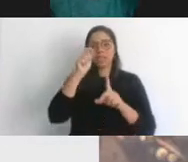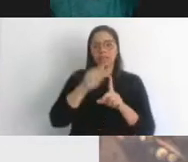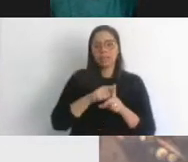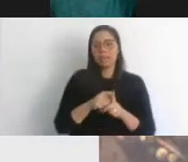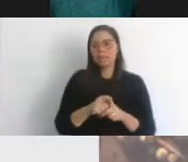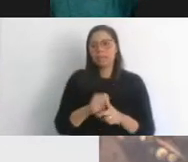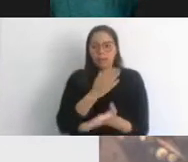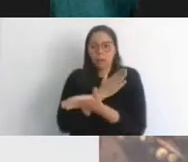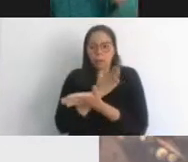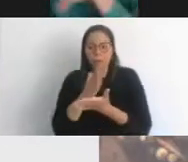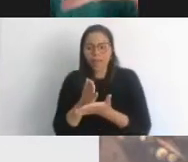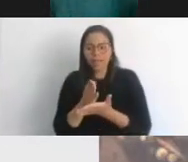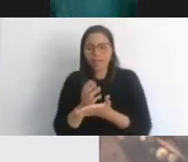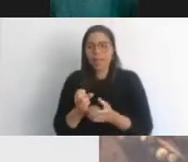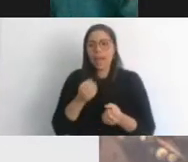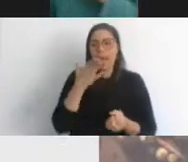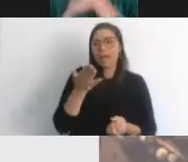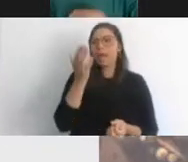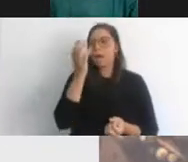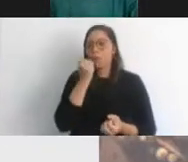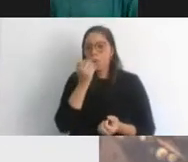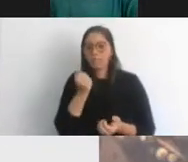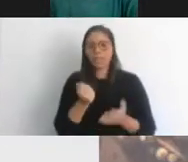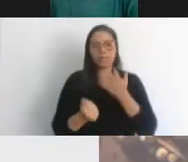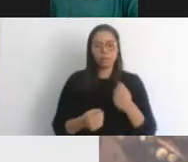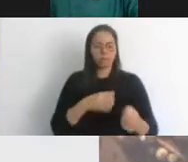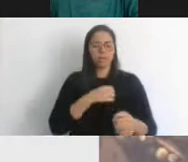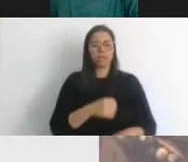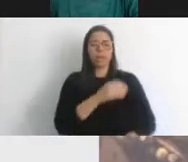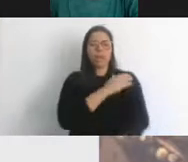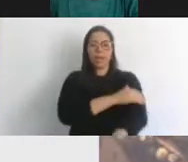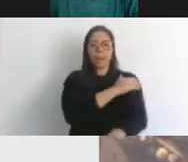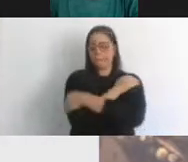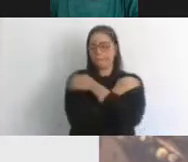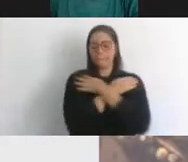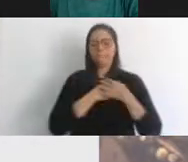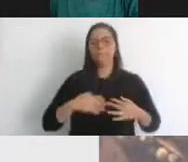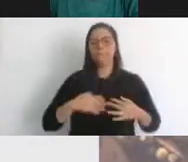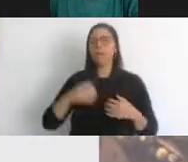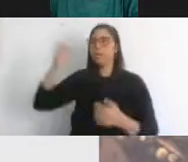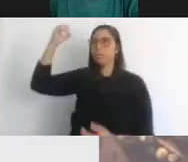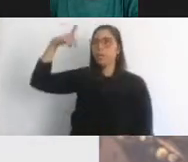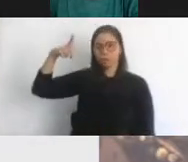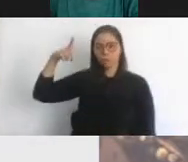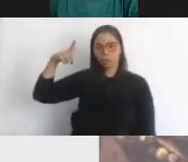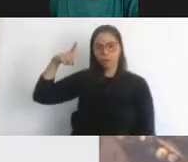melhor essas pessoas eles começam a dar banho essas pessoas e permite banho de sol Oi tá essas três coisas acontece